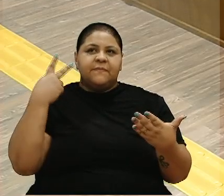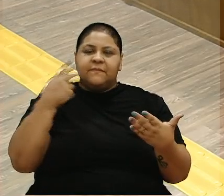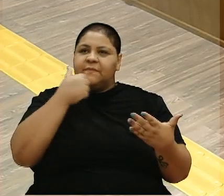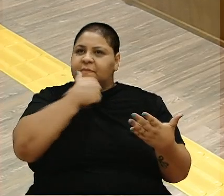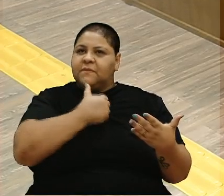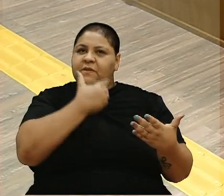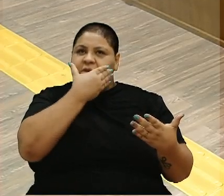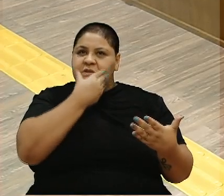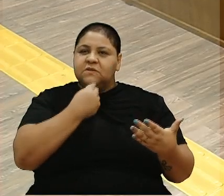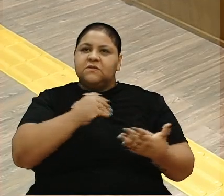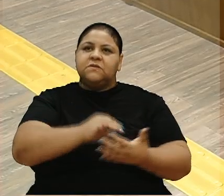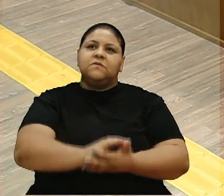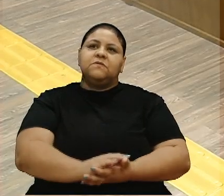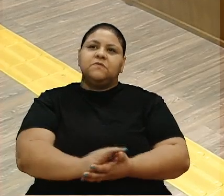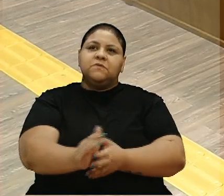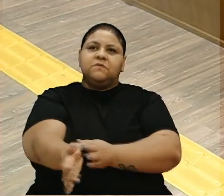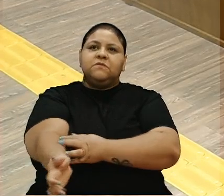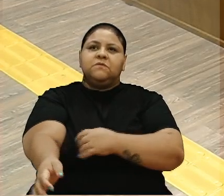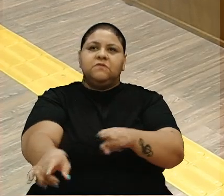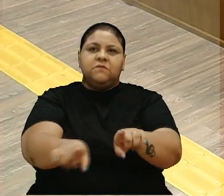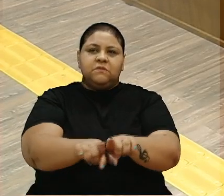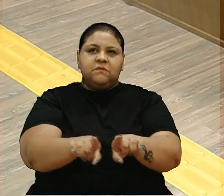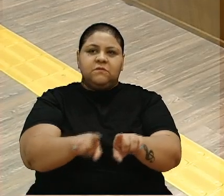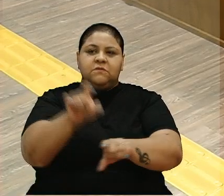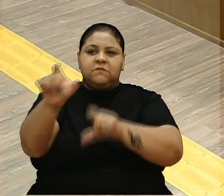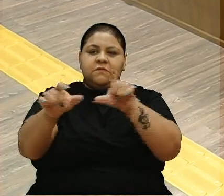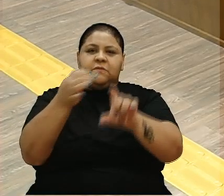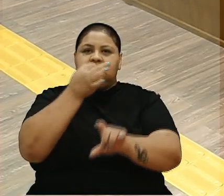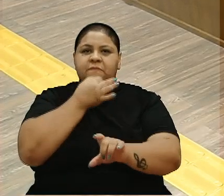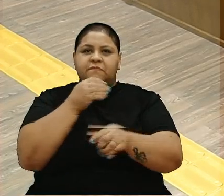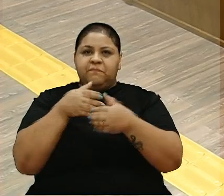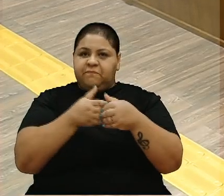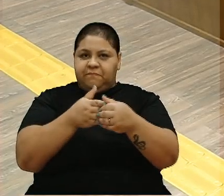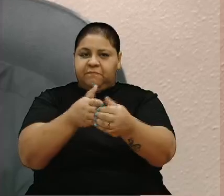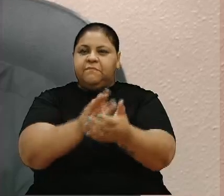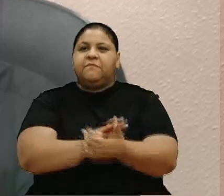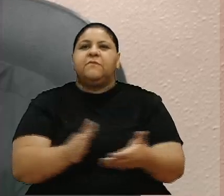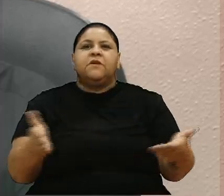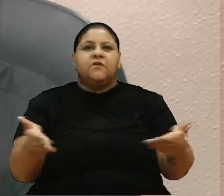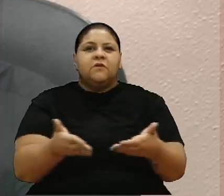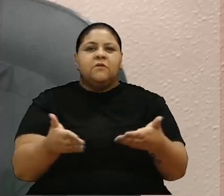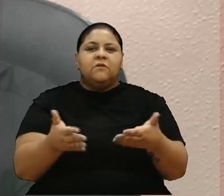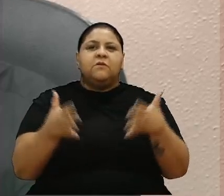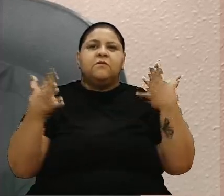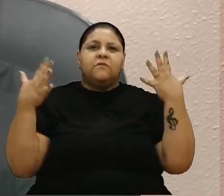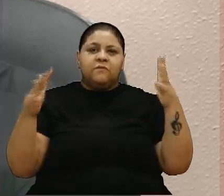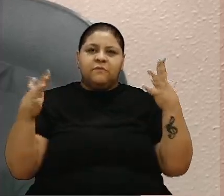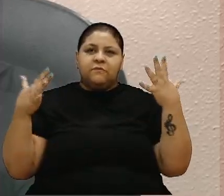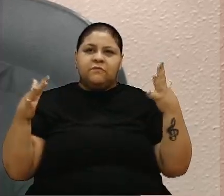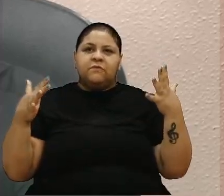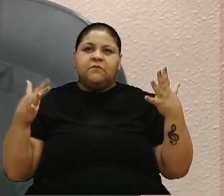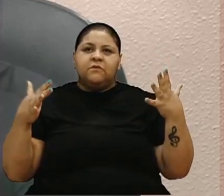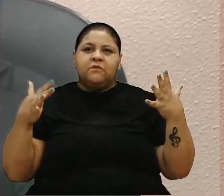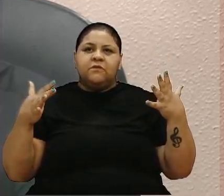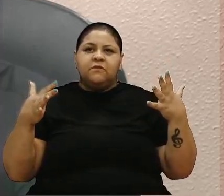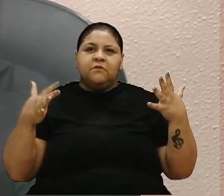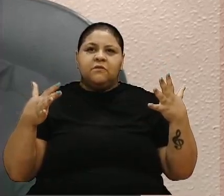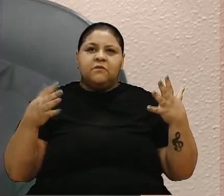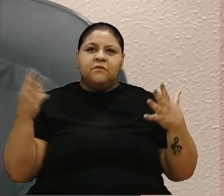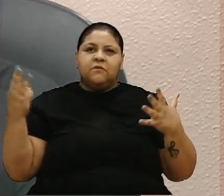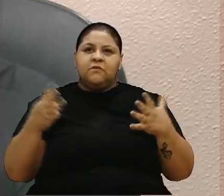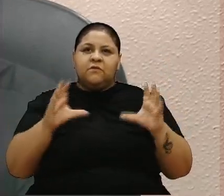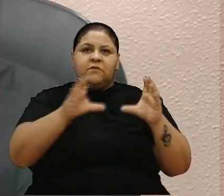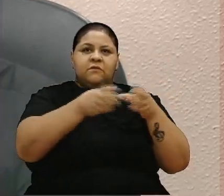e vereadoras, também a população caxiense que nos acompanha. Hoje eu queria fazer um voto de congratulação para os 3